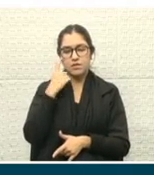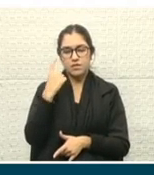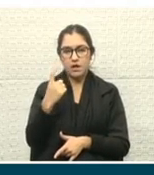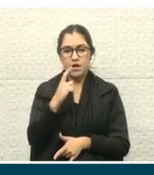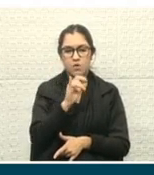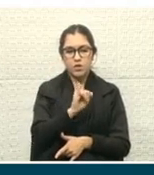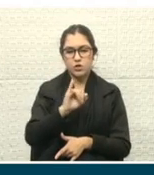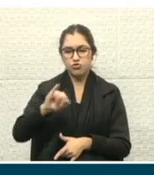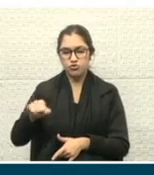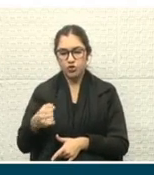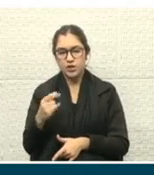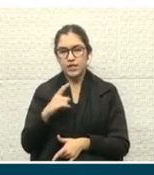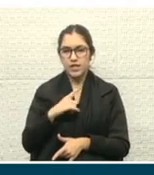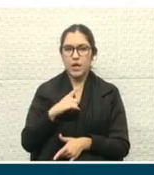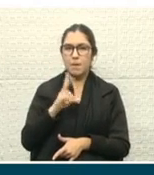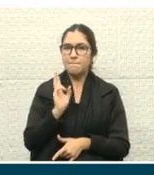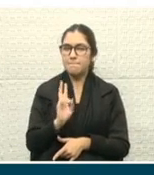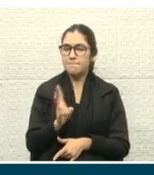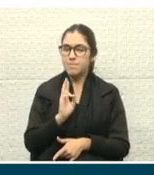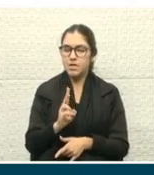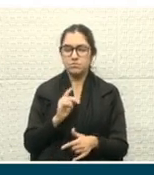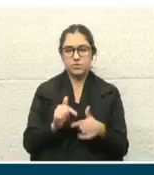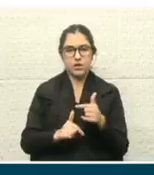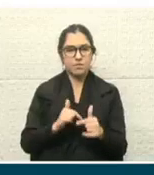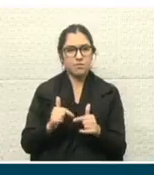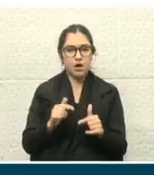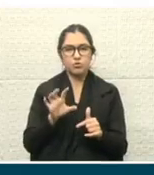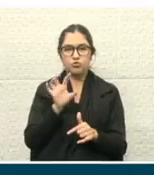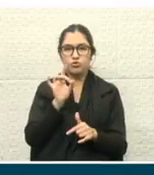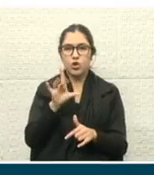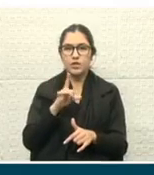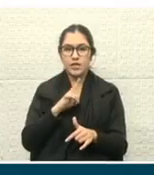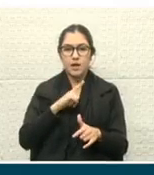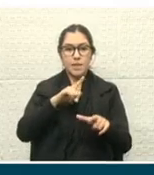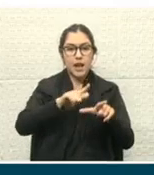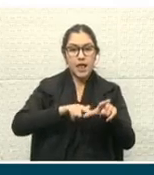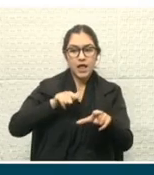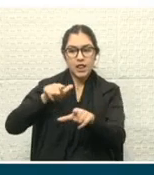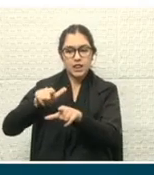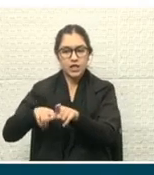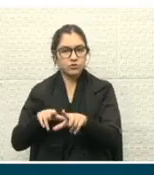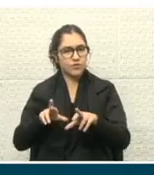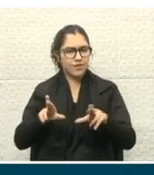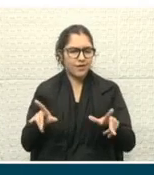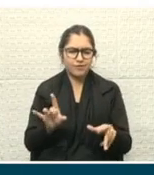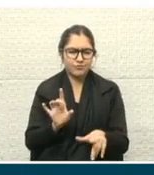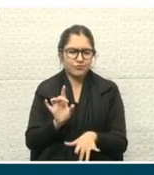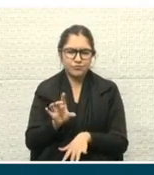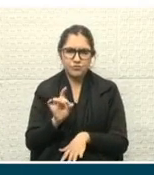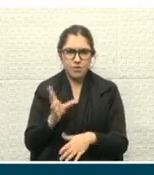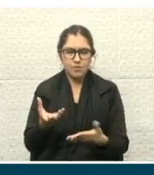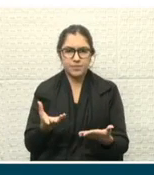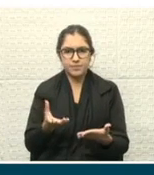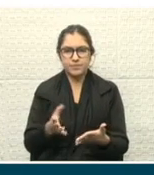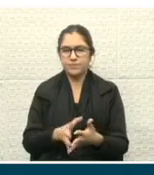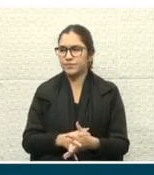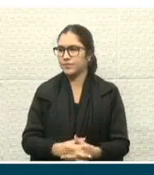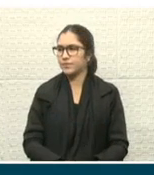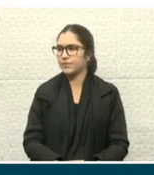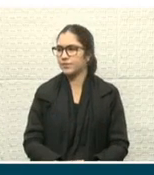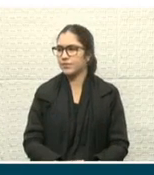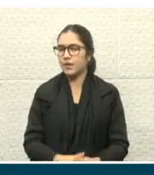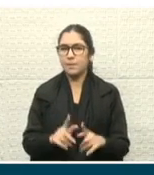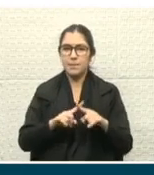i e o j vão assumir a mesma função, apenas temos letras diferentes sendo utilizadas nessas